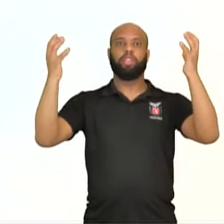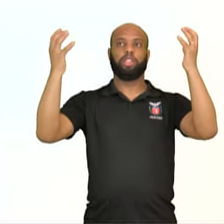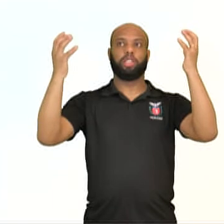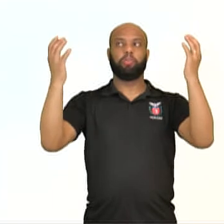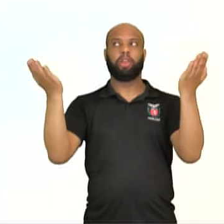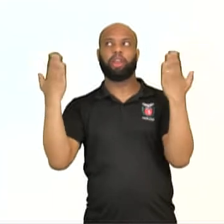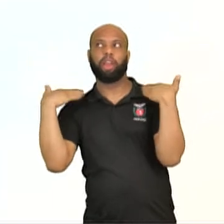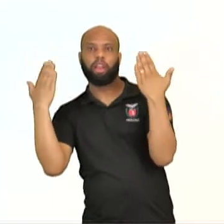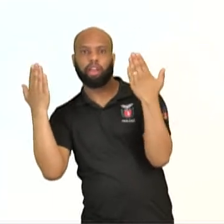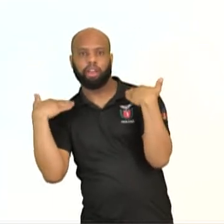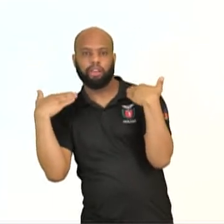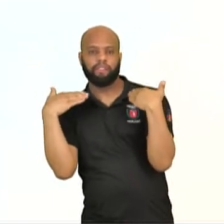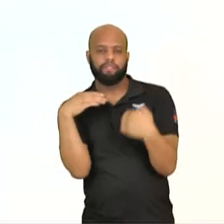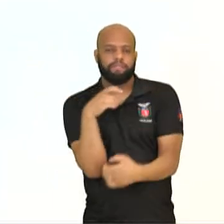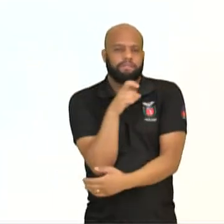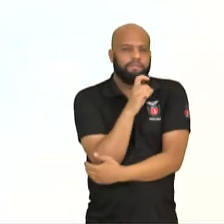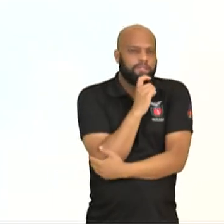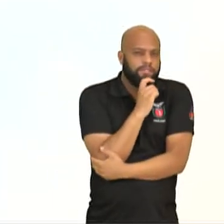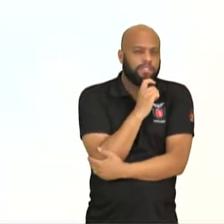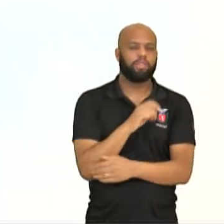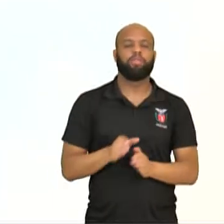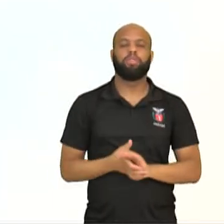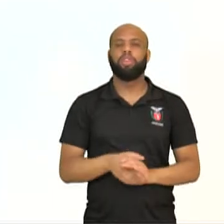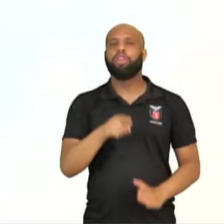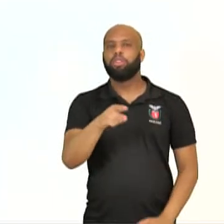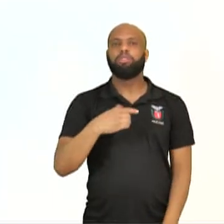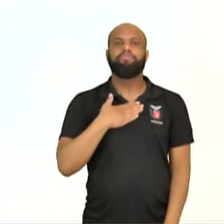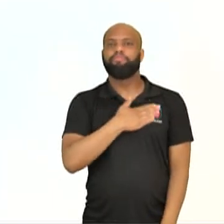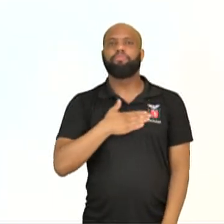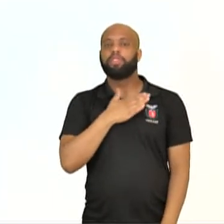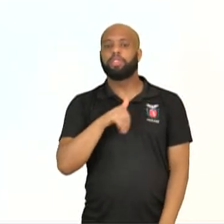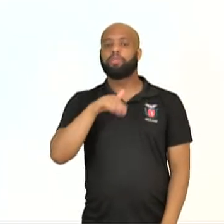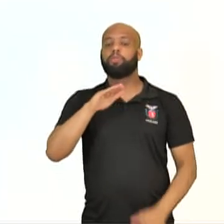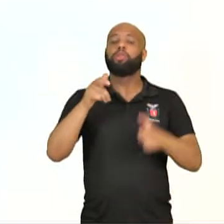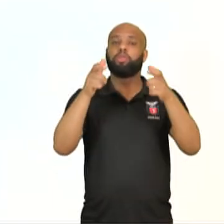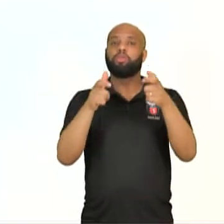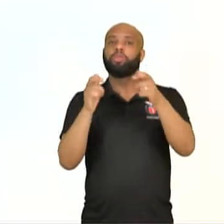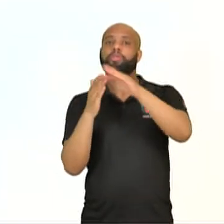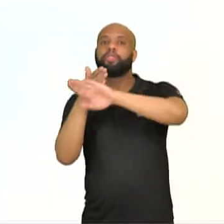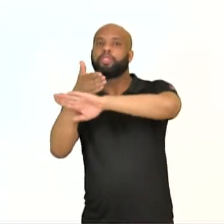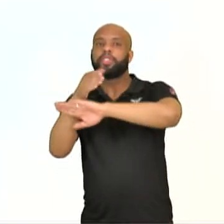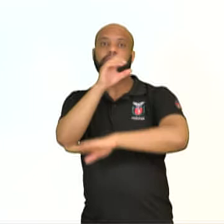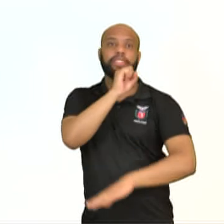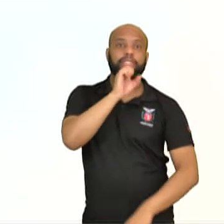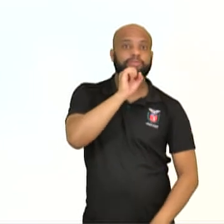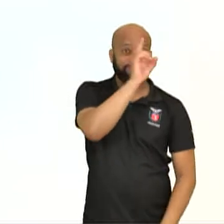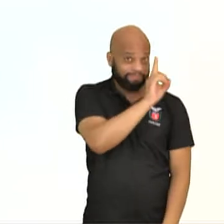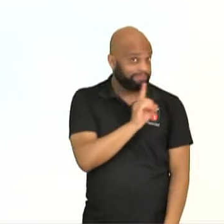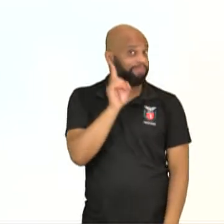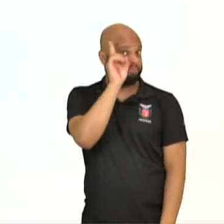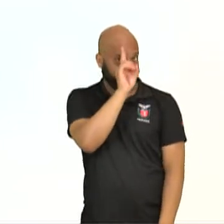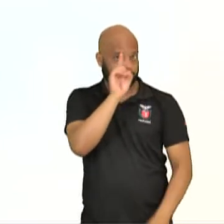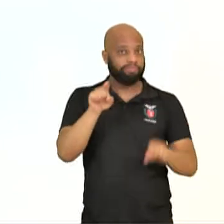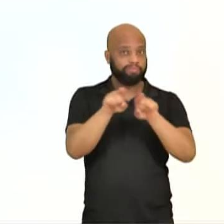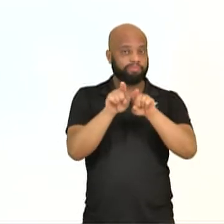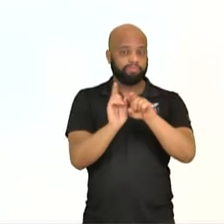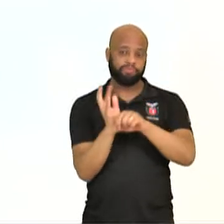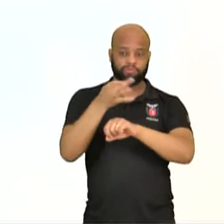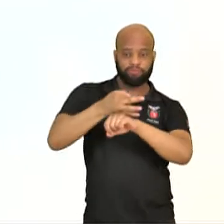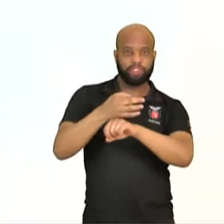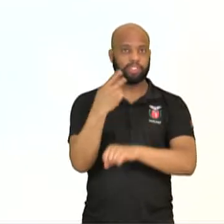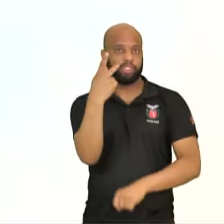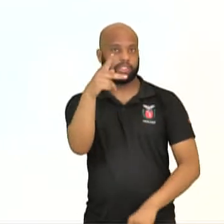lugares mais frios, Onde você prefere aí passar um final de semana, onde você prefere aí passar suas férias,